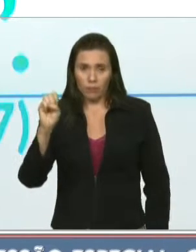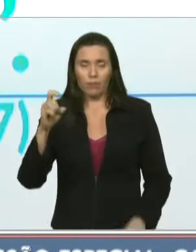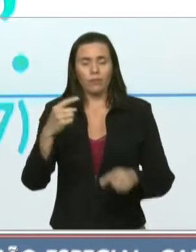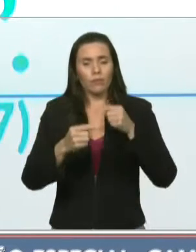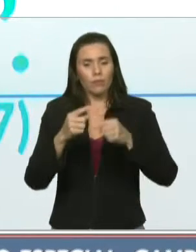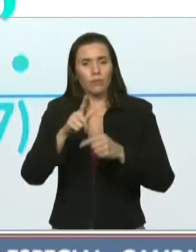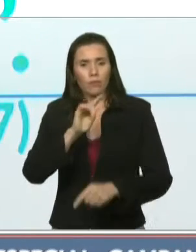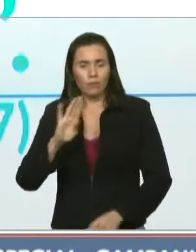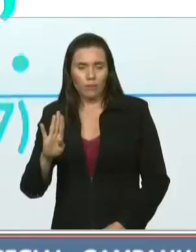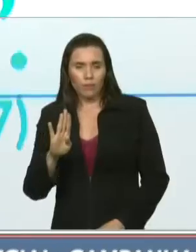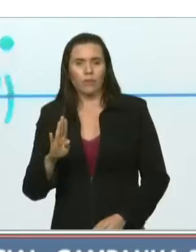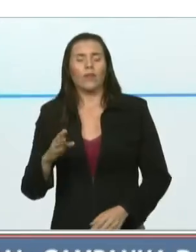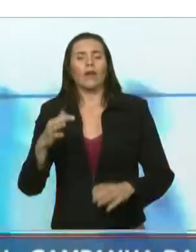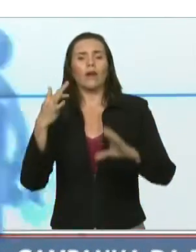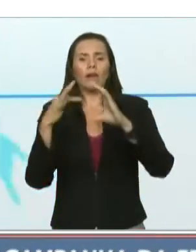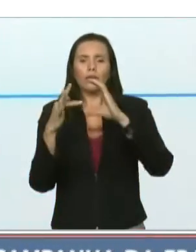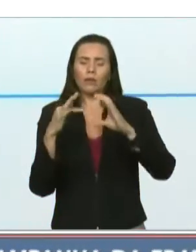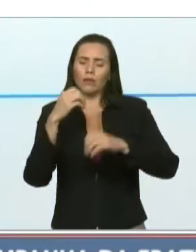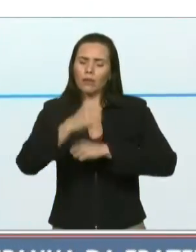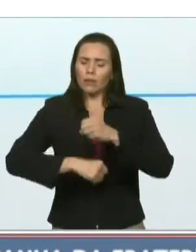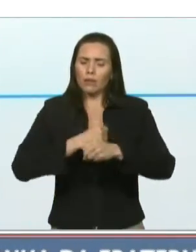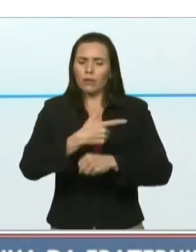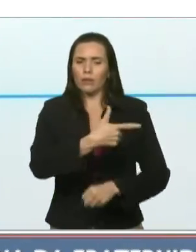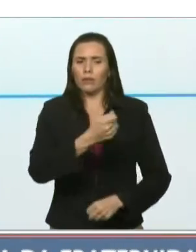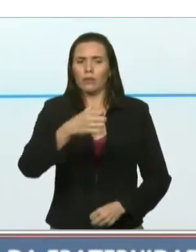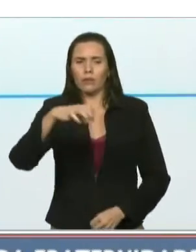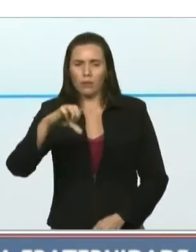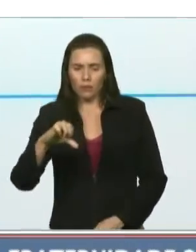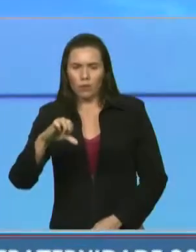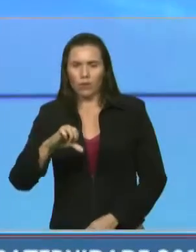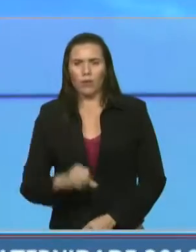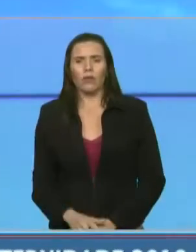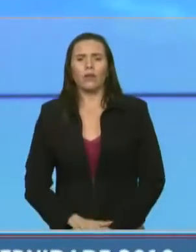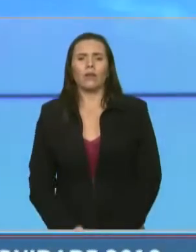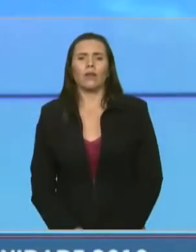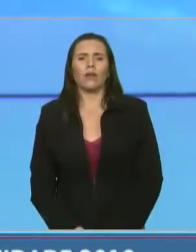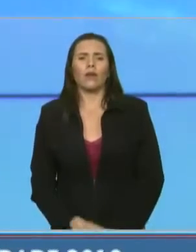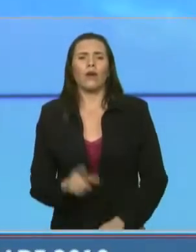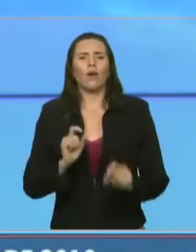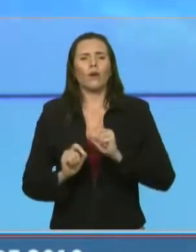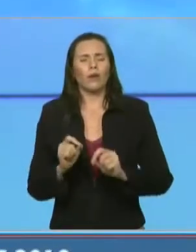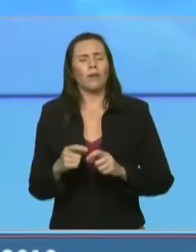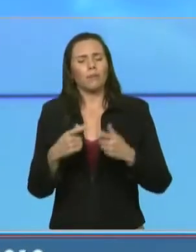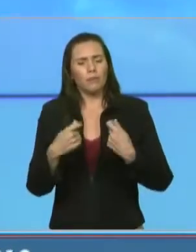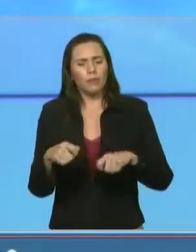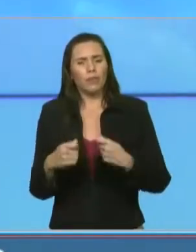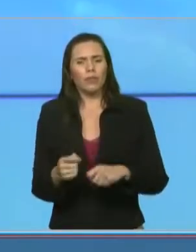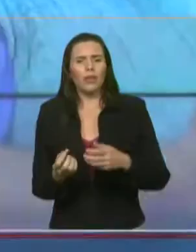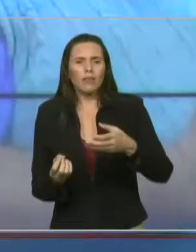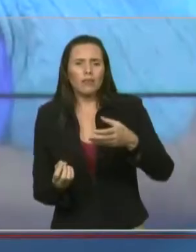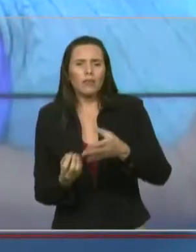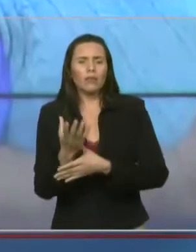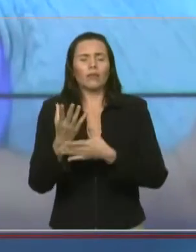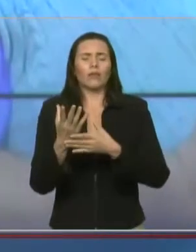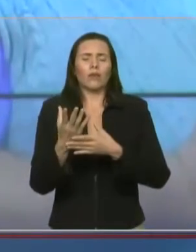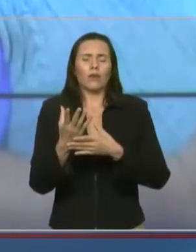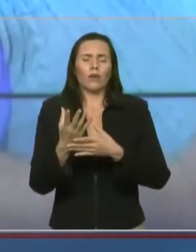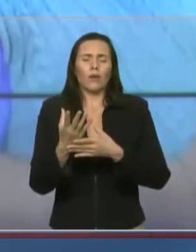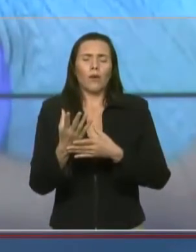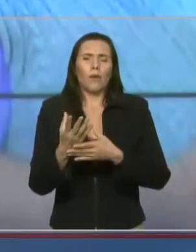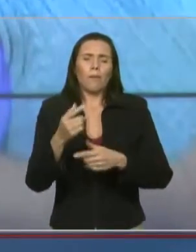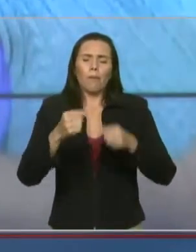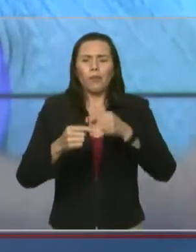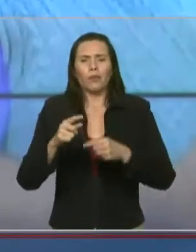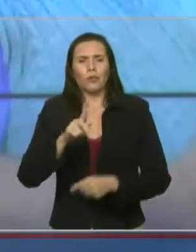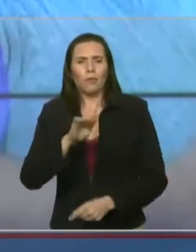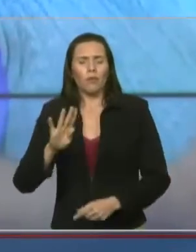de 2019 convida-nos a refletir sobre a necessidade da implementação de políticas públicas que fortaleçam a